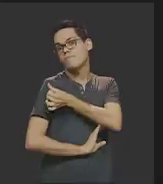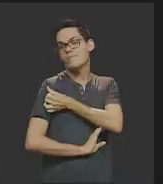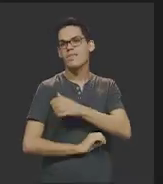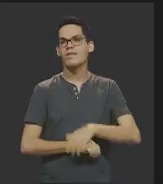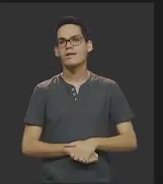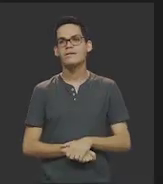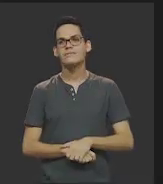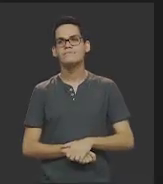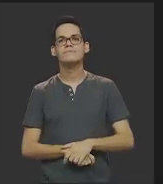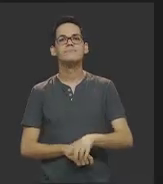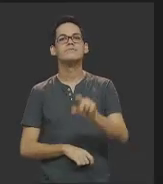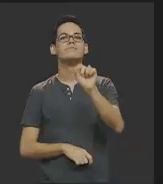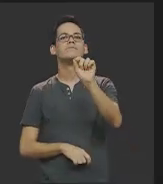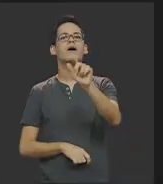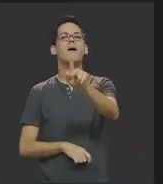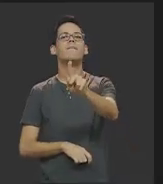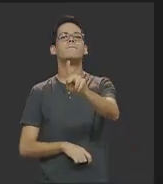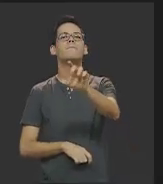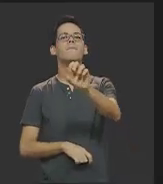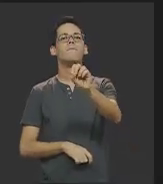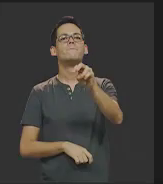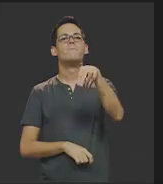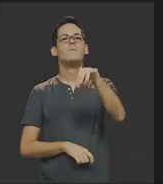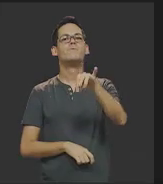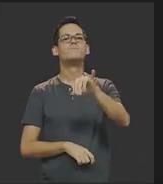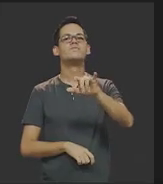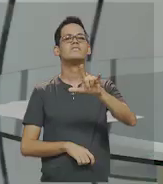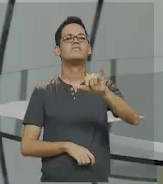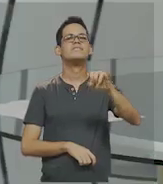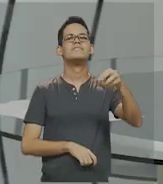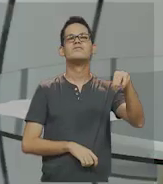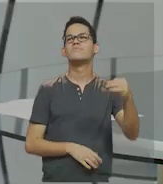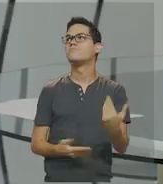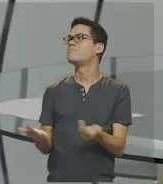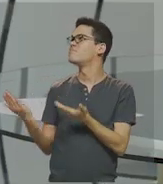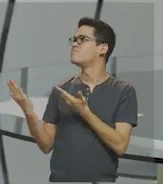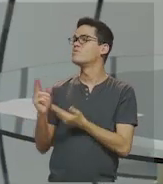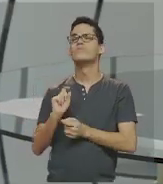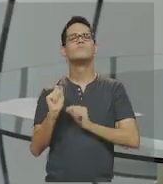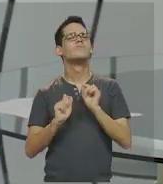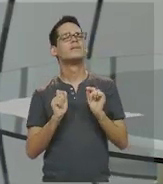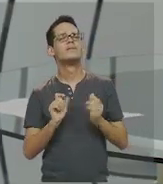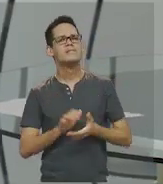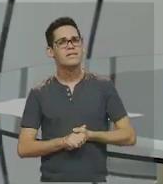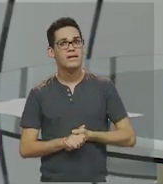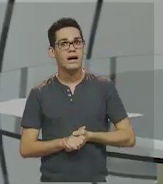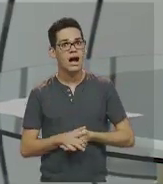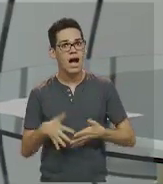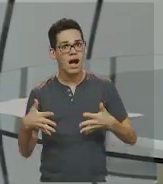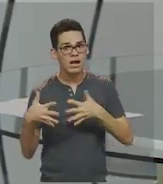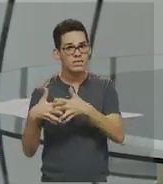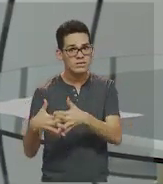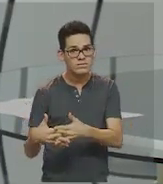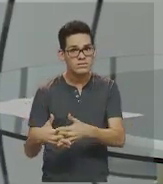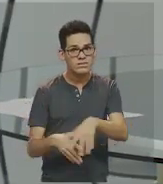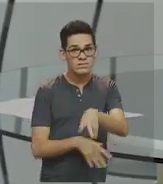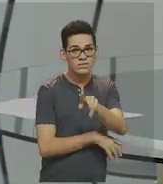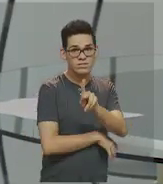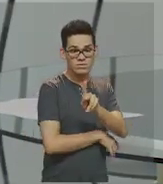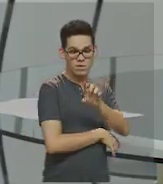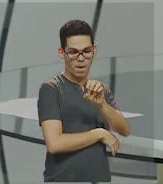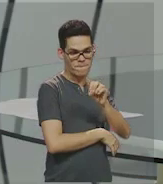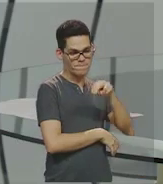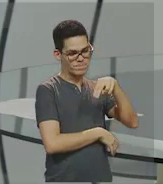ano. O que é pontilhismo? Ah, sim. É muito comum nós confundirmos esse nome com pontilhado,